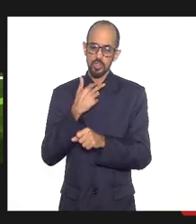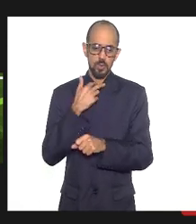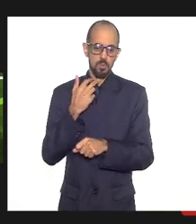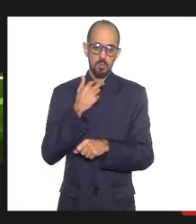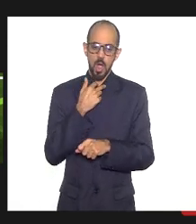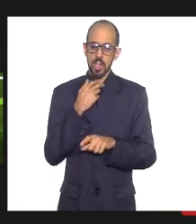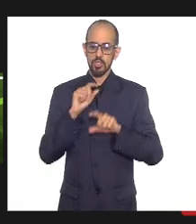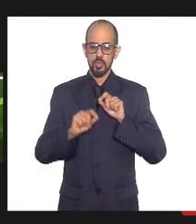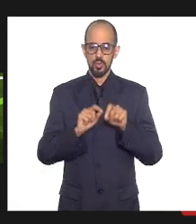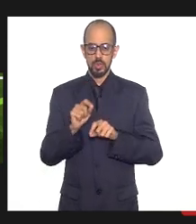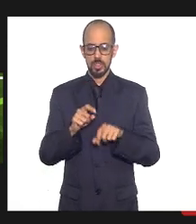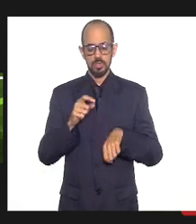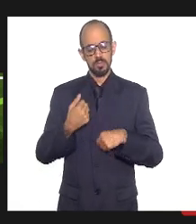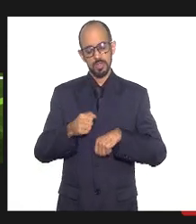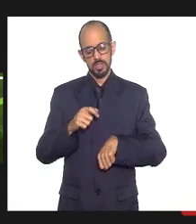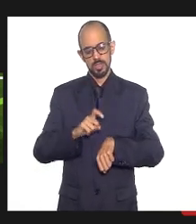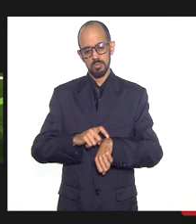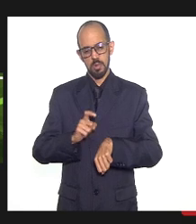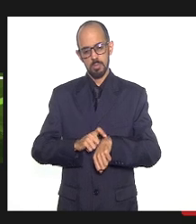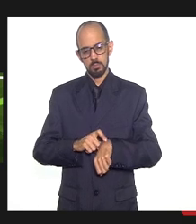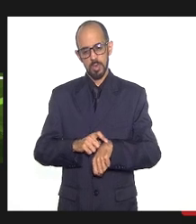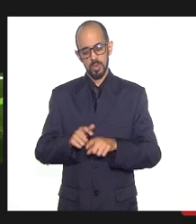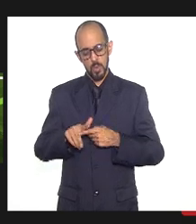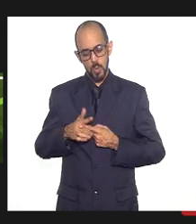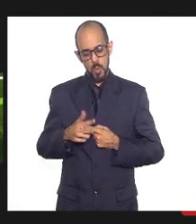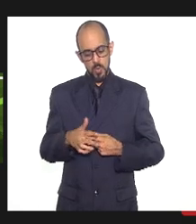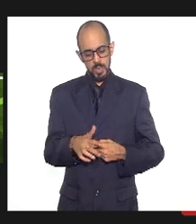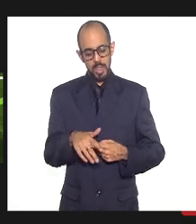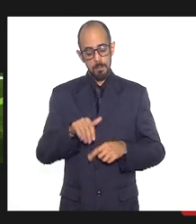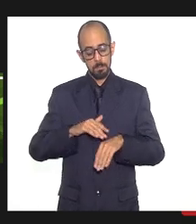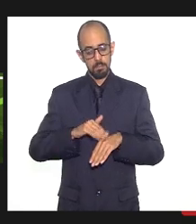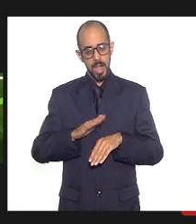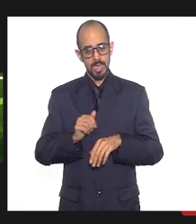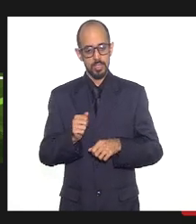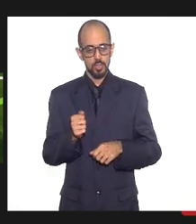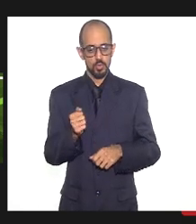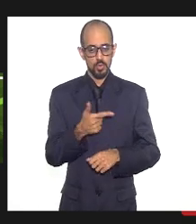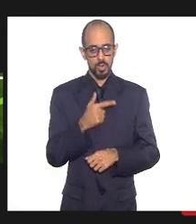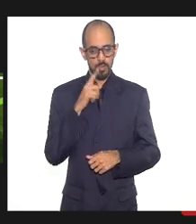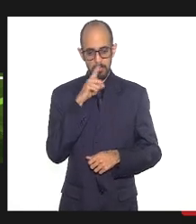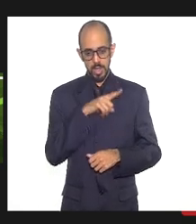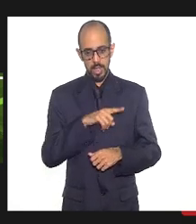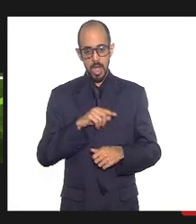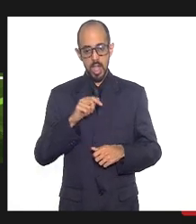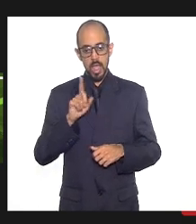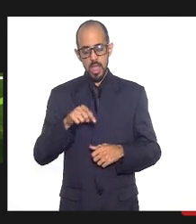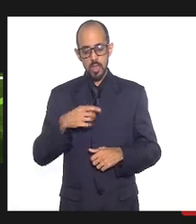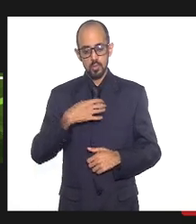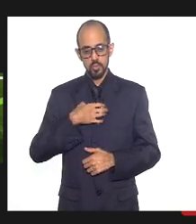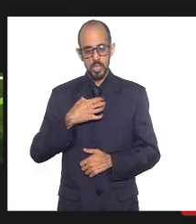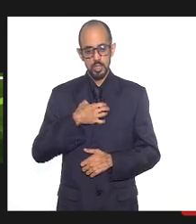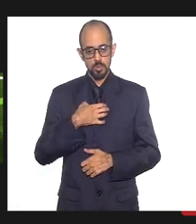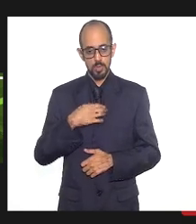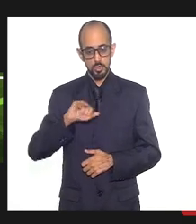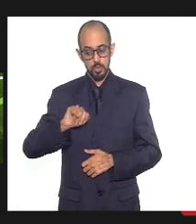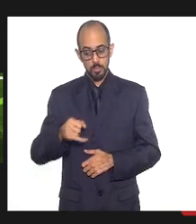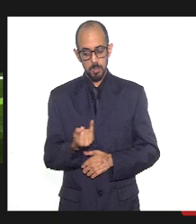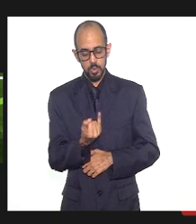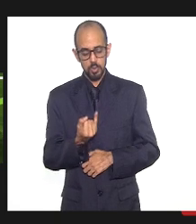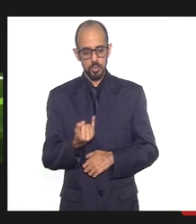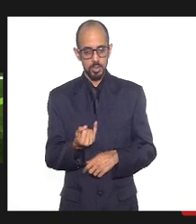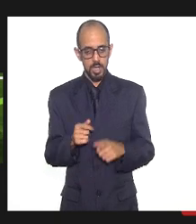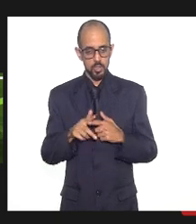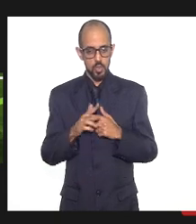nesse momento mais acertar do que errar. É esse o sentimento que eu tenho, e isso a gente considera uma oportunidade de fazer isso,